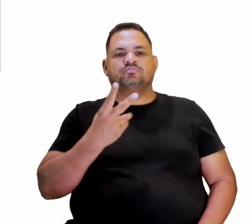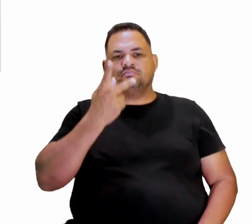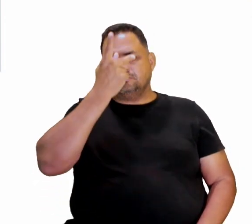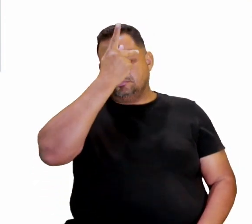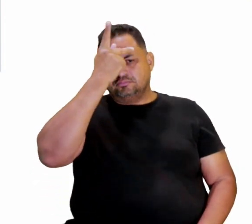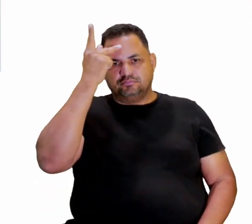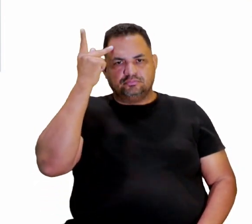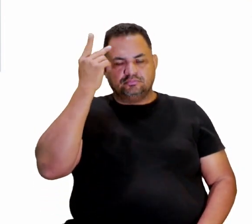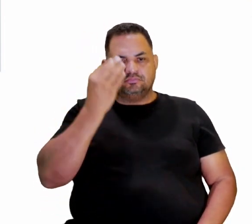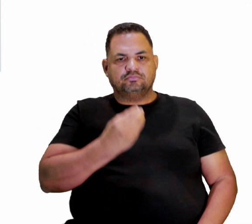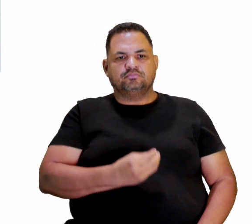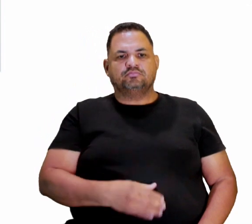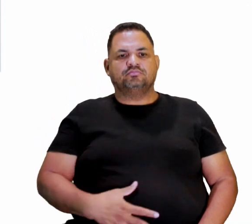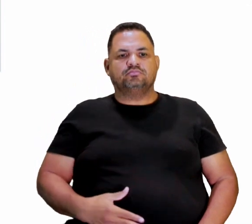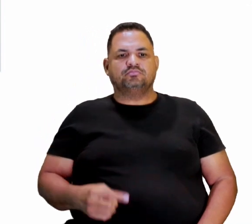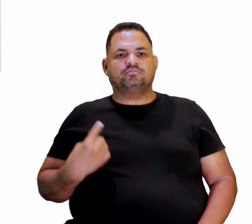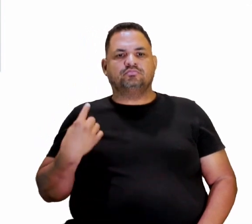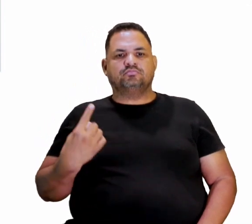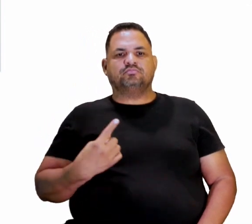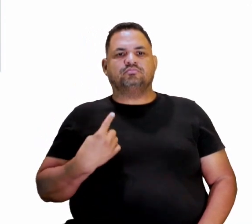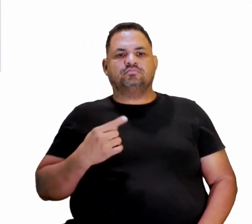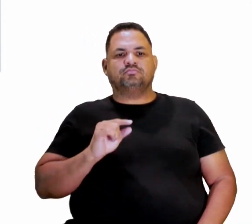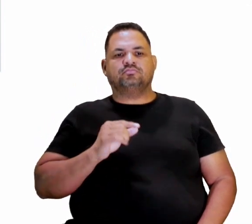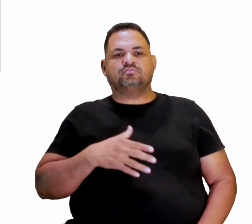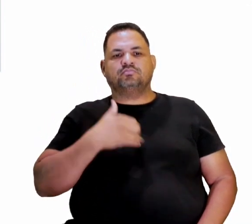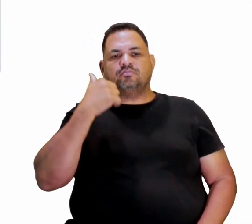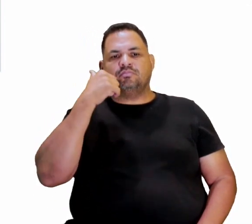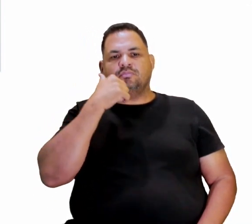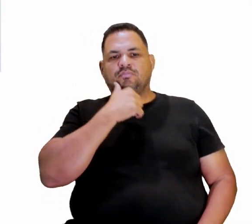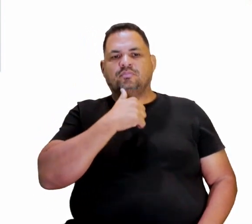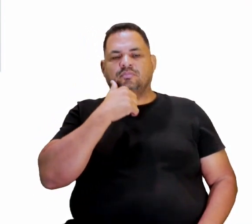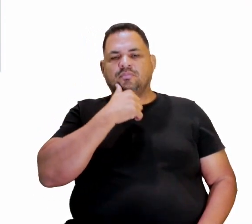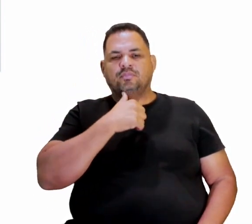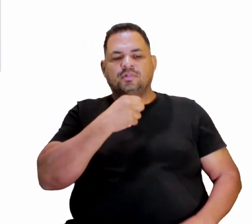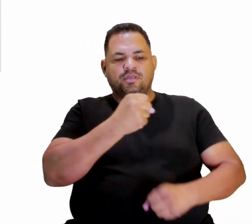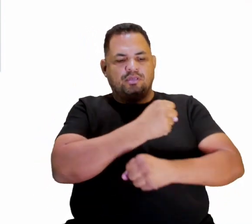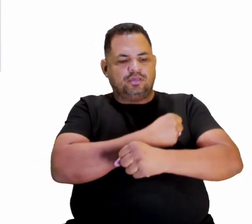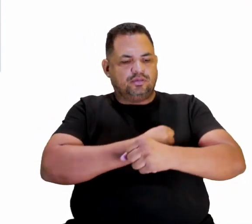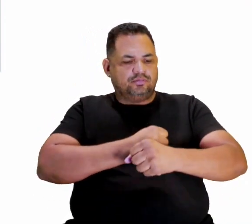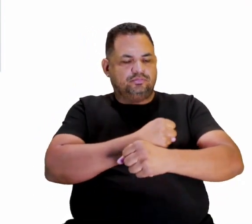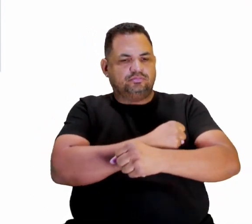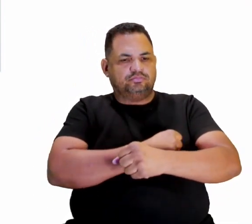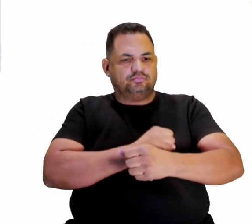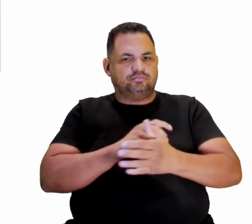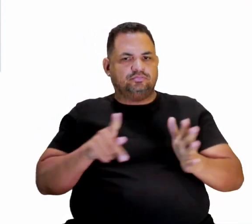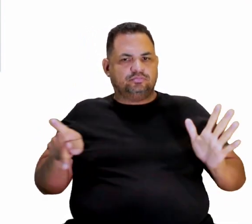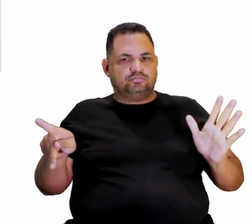Does he cook? Ele cozinha sua própria